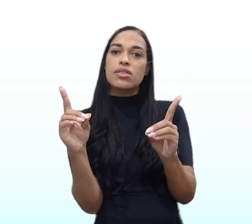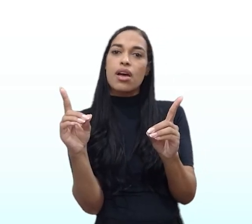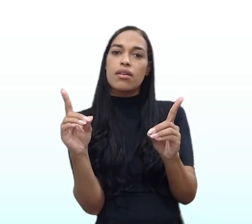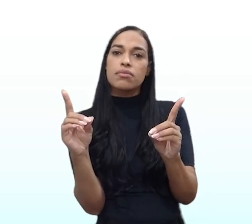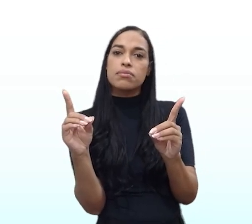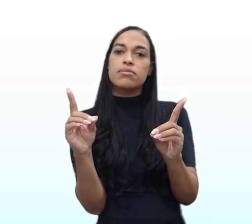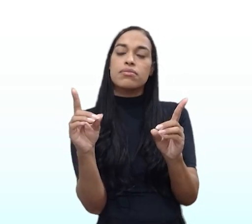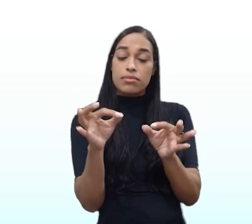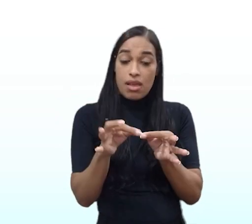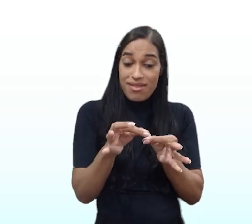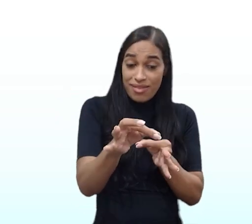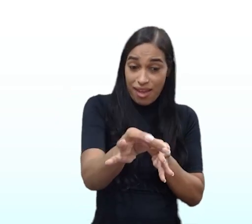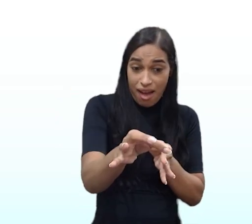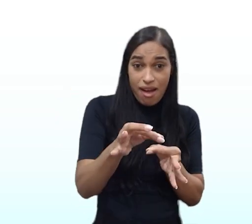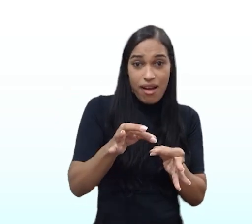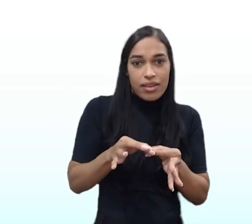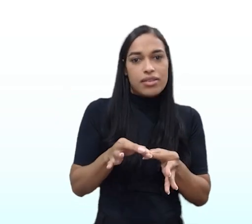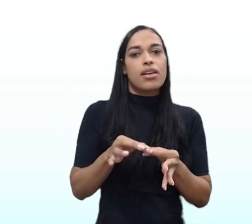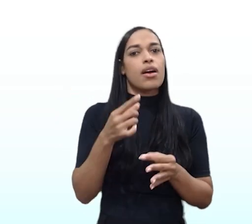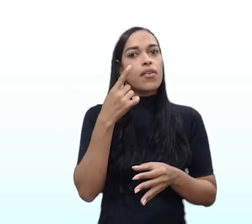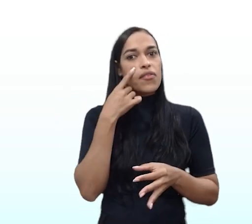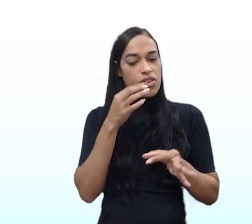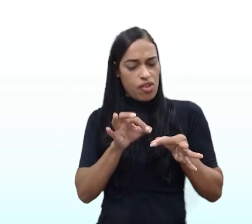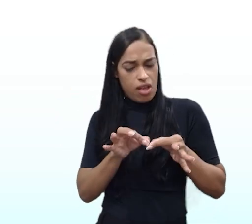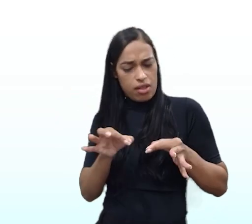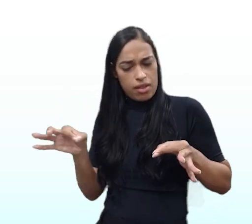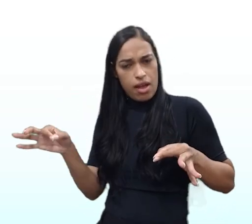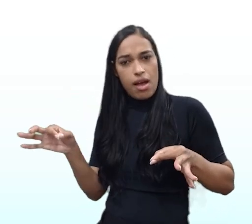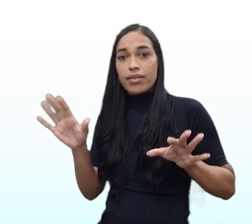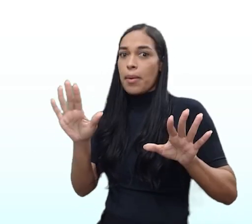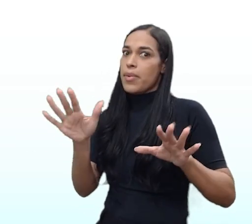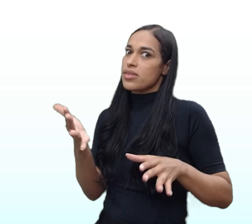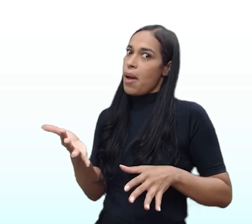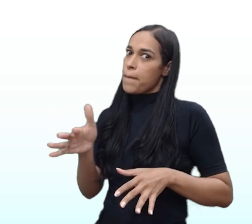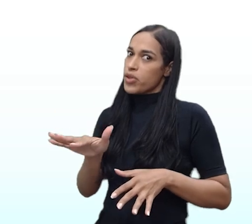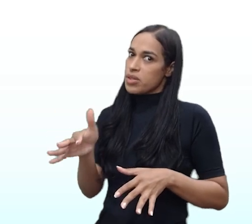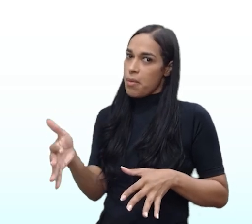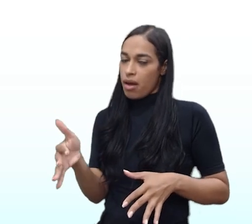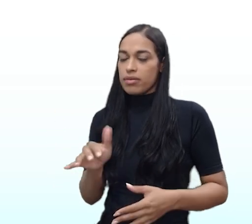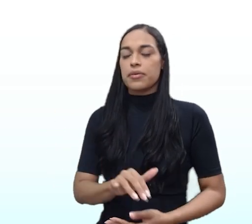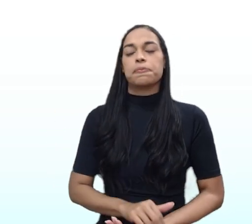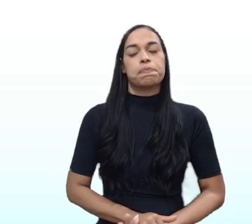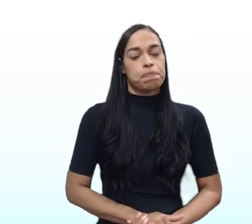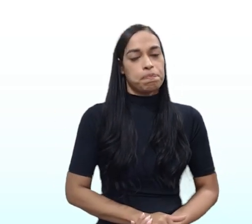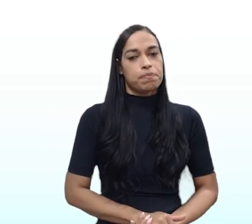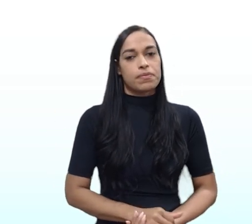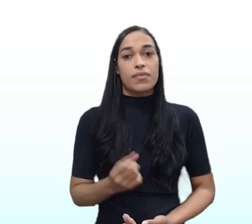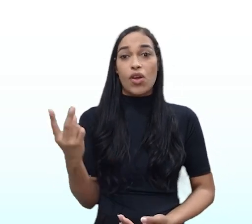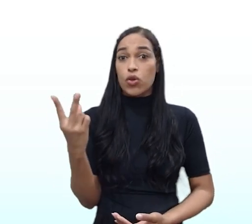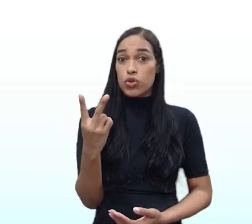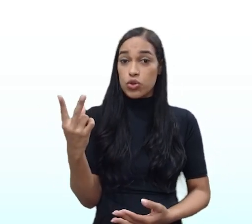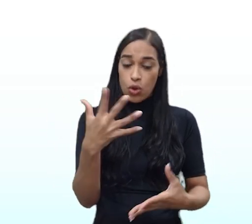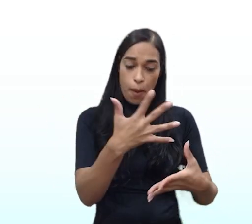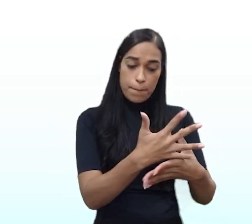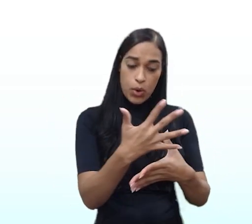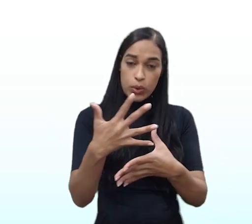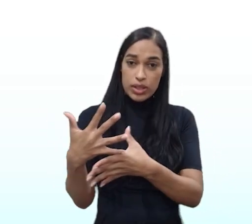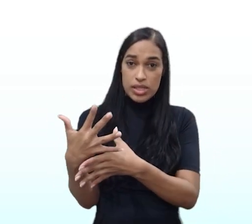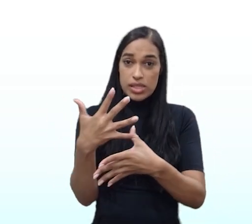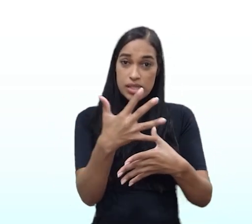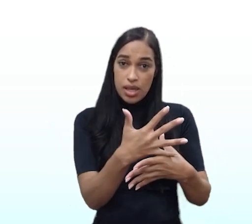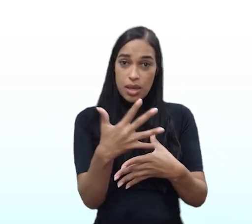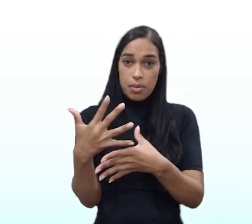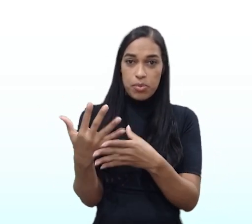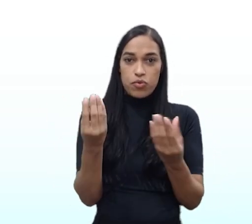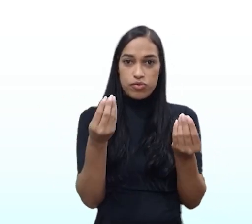real aproximada em linha reta? Veja que ele fala em linha reta, mas é aproximada, tá bom? Entre os dois municípios